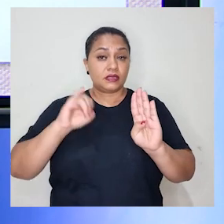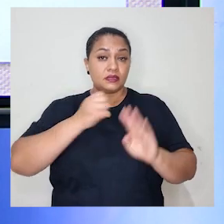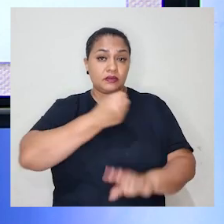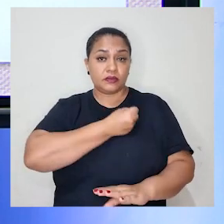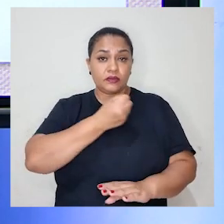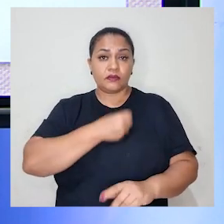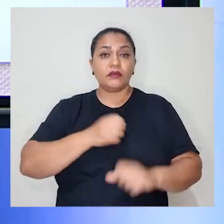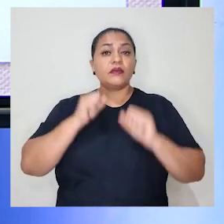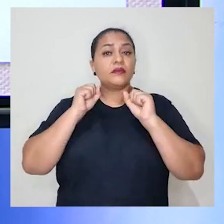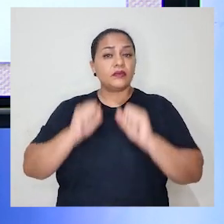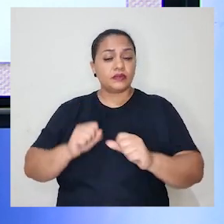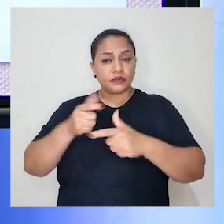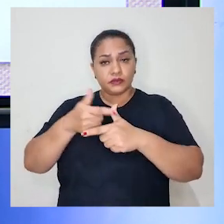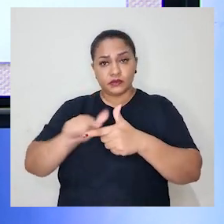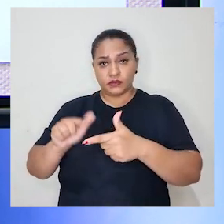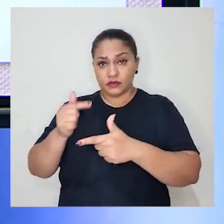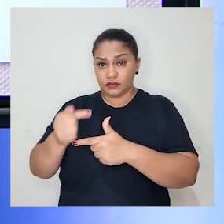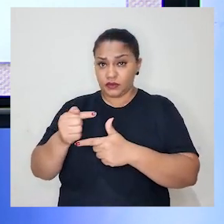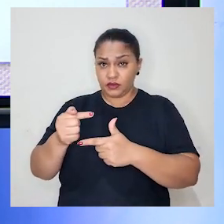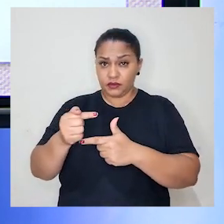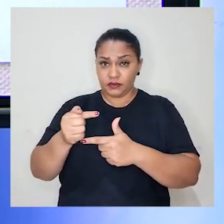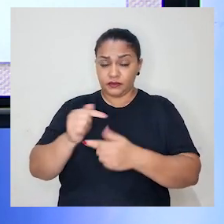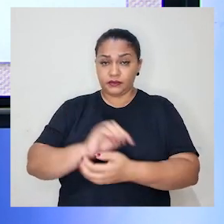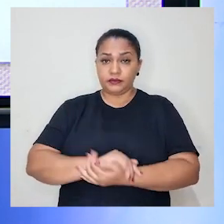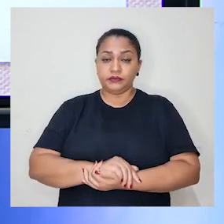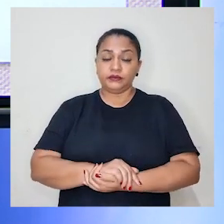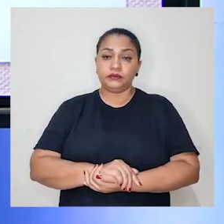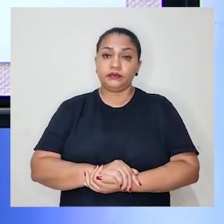número é divisível por 7. Então, o